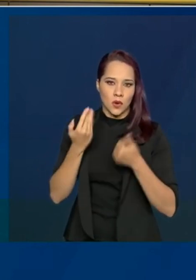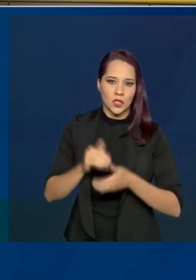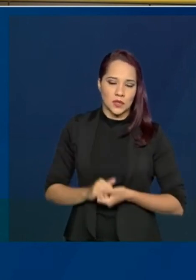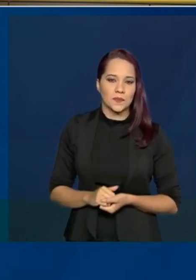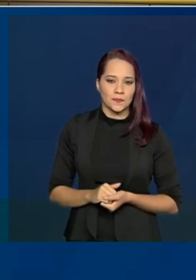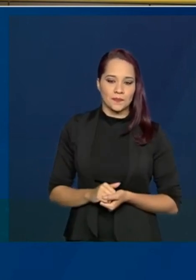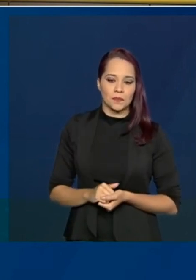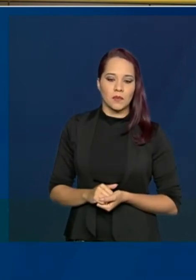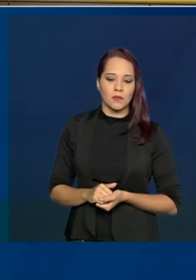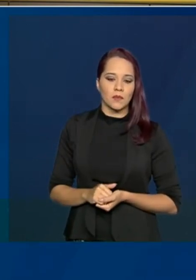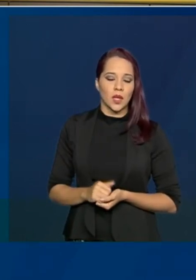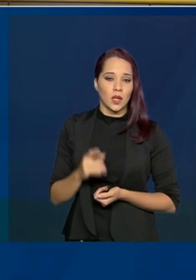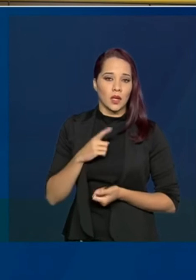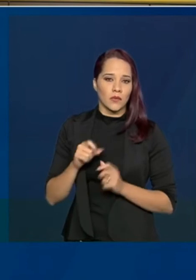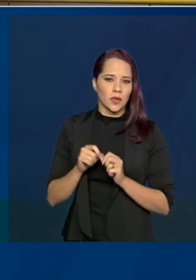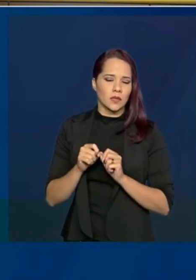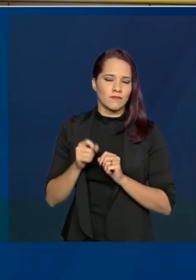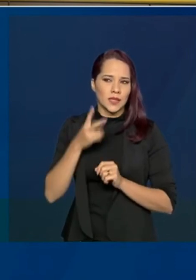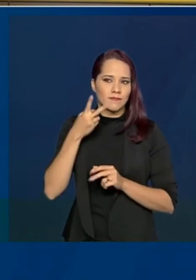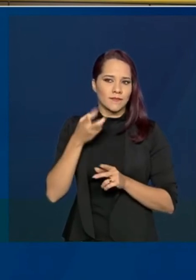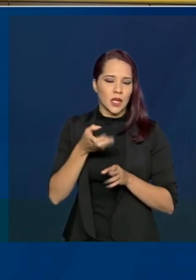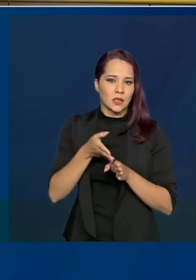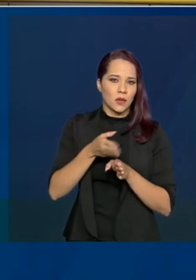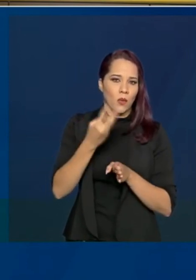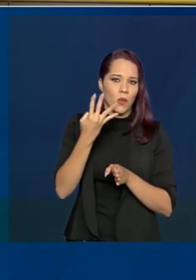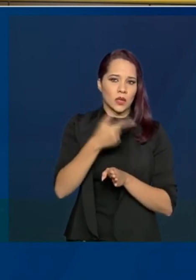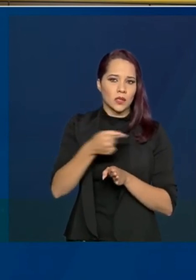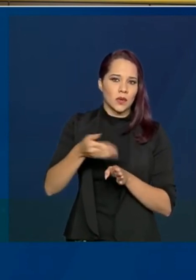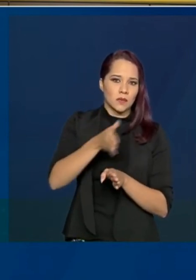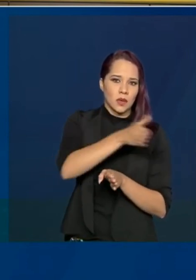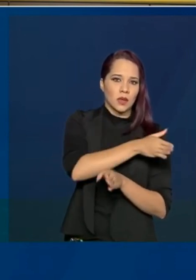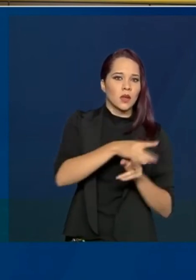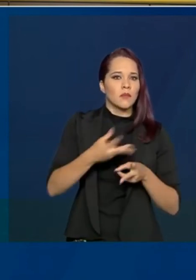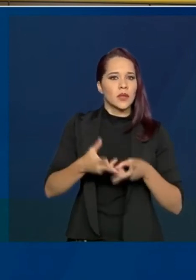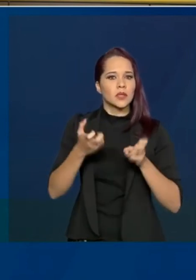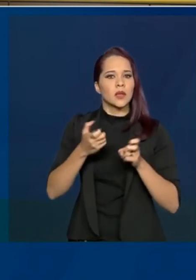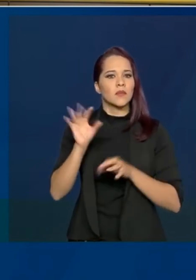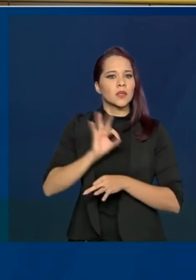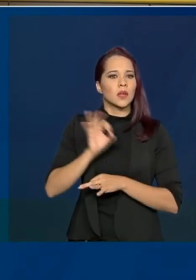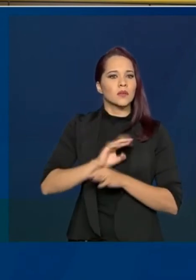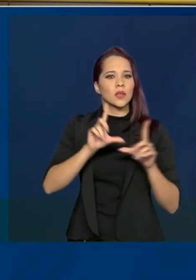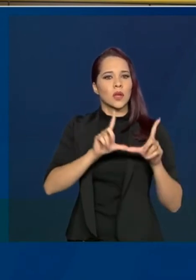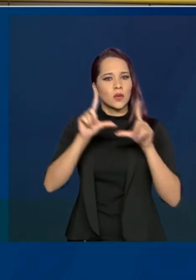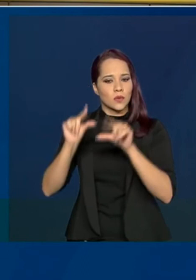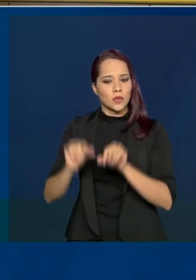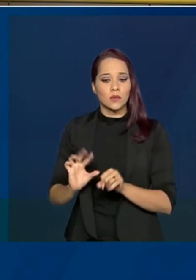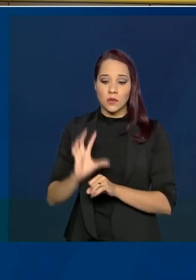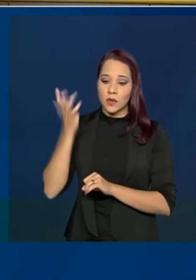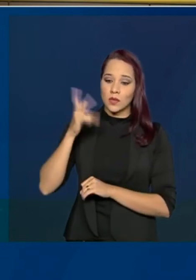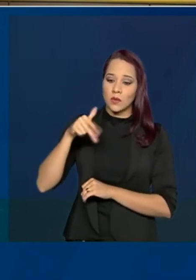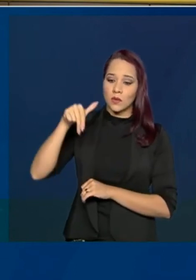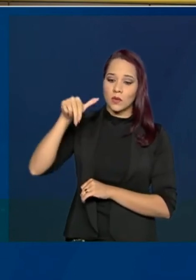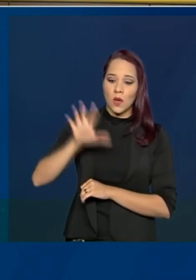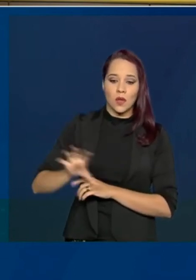grave. Fazendo o desconto das 4 últimas semanas epidemiológicas, a gente vê essa tendência de redução na situação